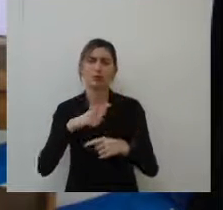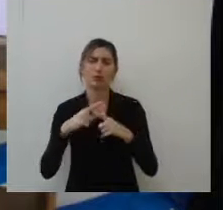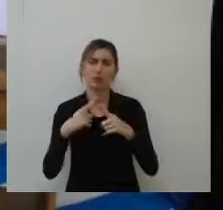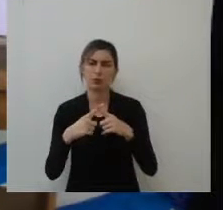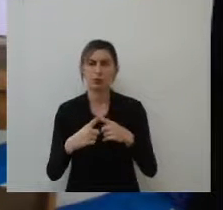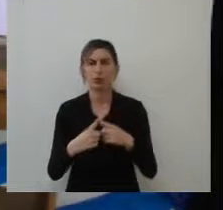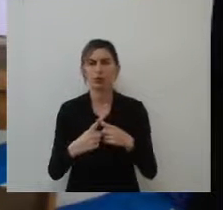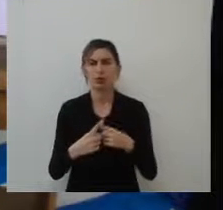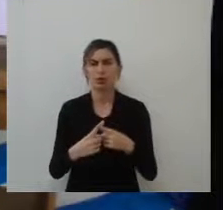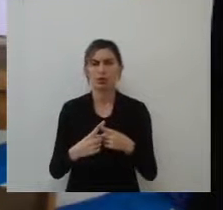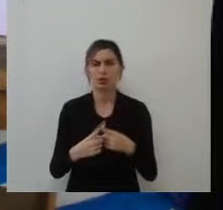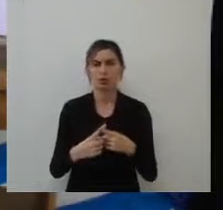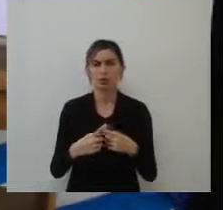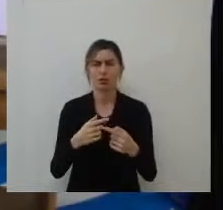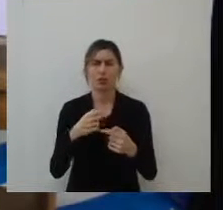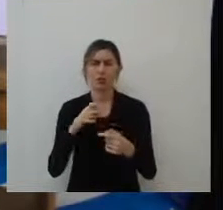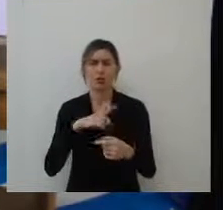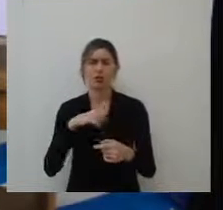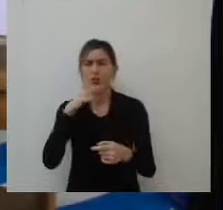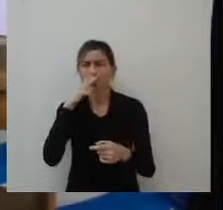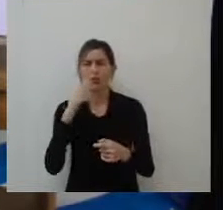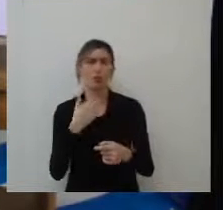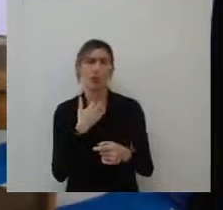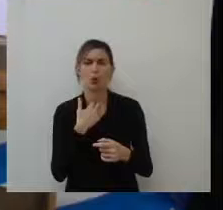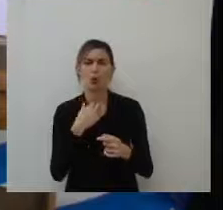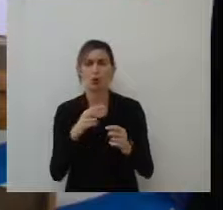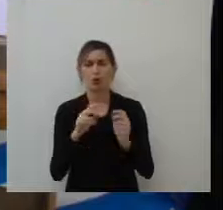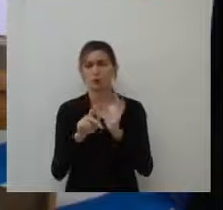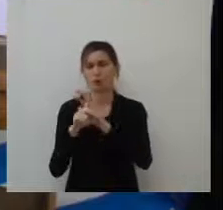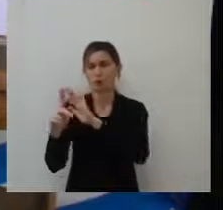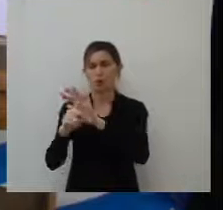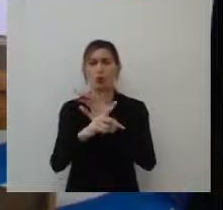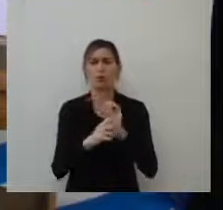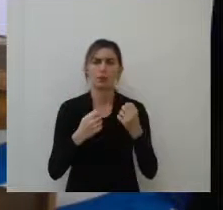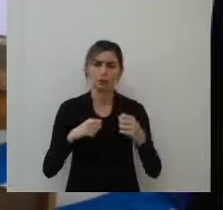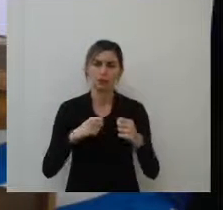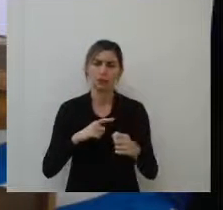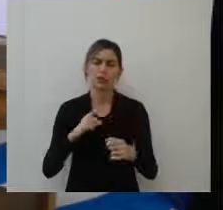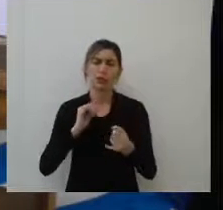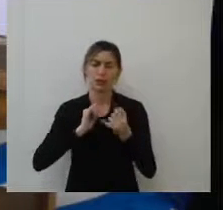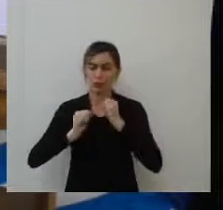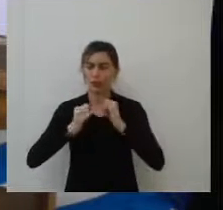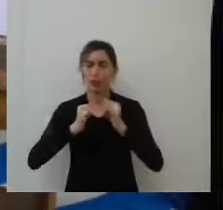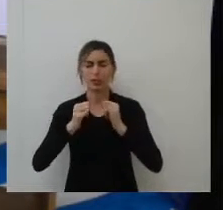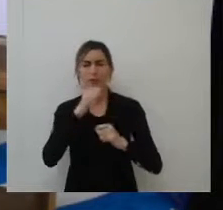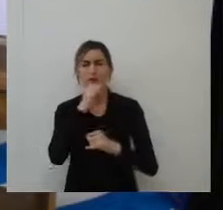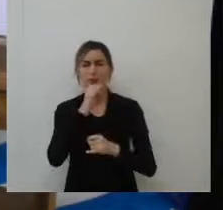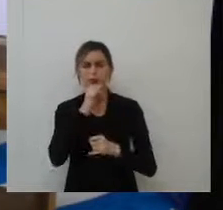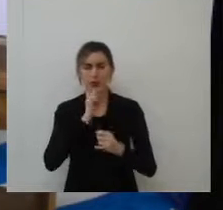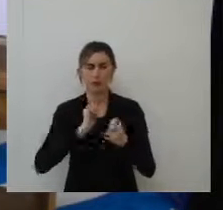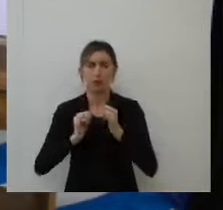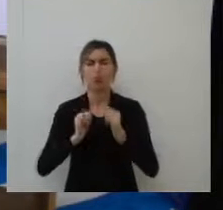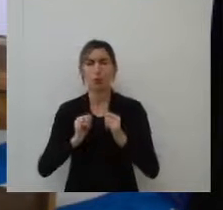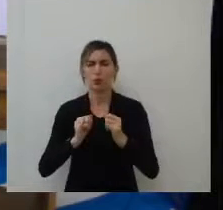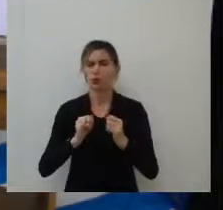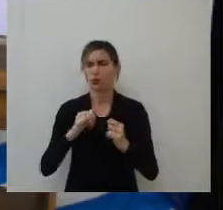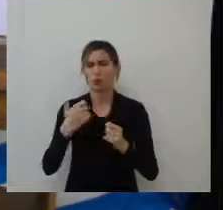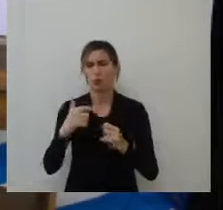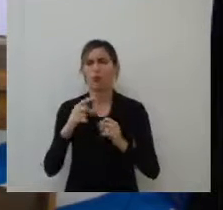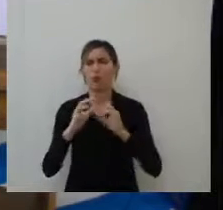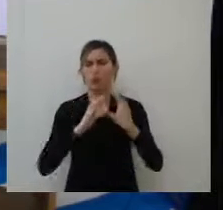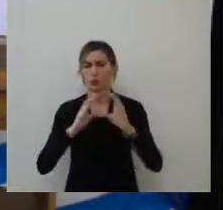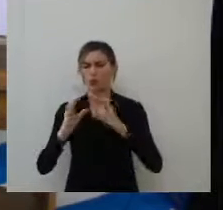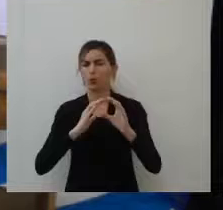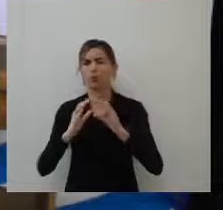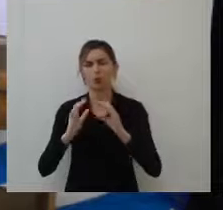quê? Eles não podem atuar independentes, tem que ter uma operação. A internet, por exemplo, ela não é um meio de comunicação